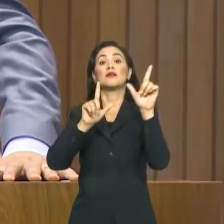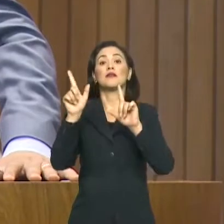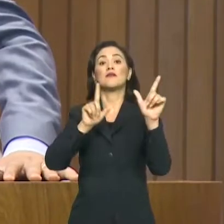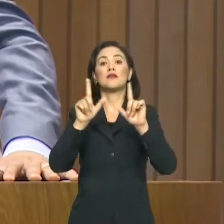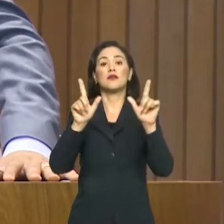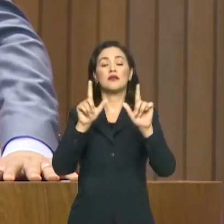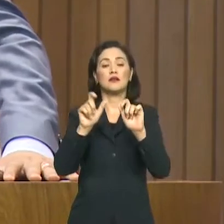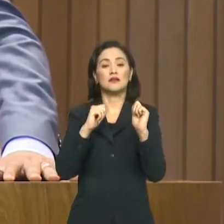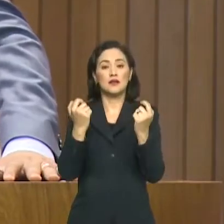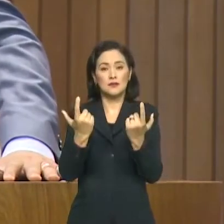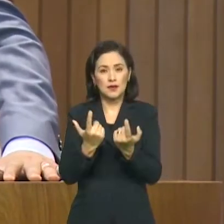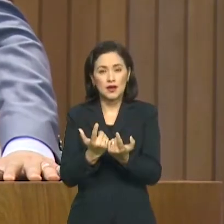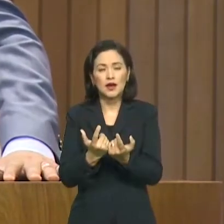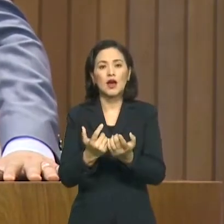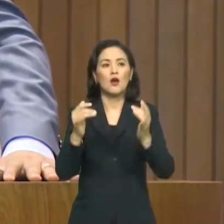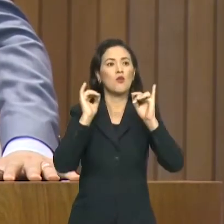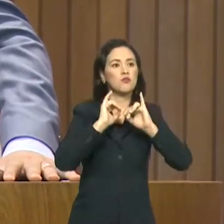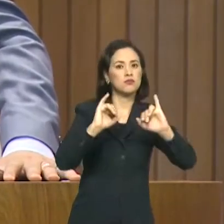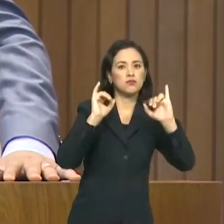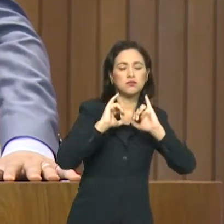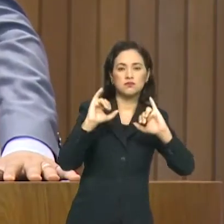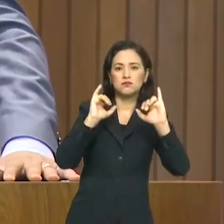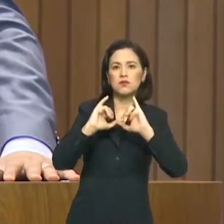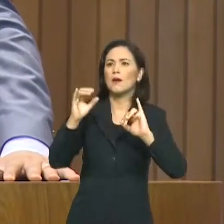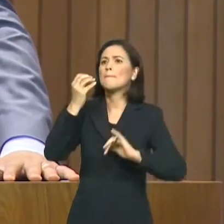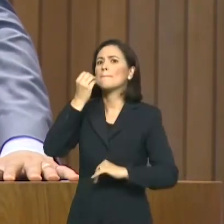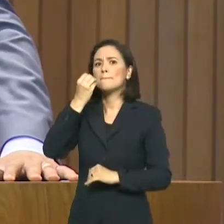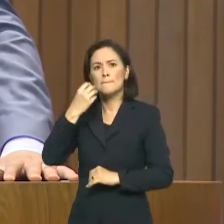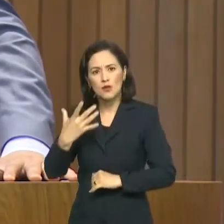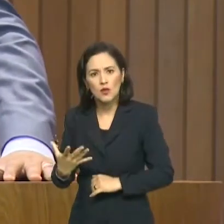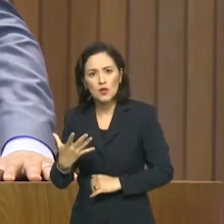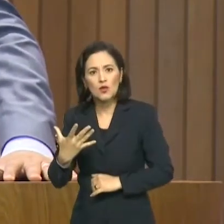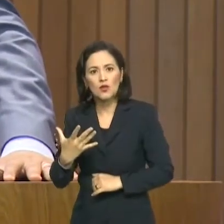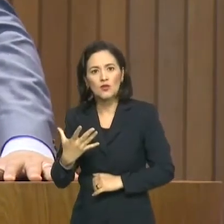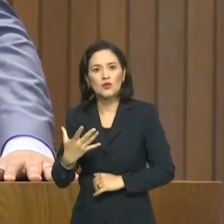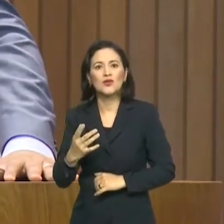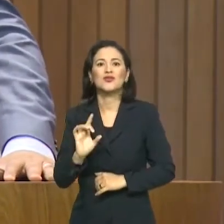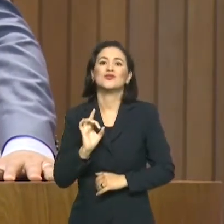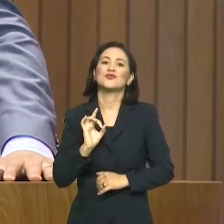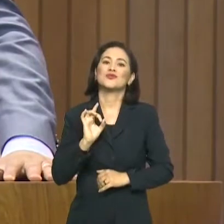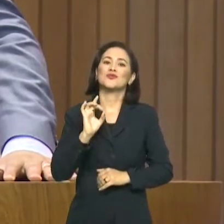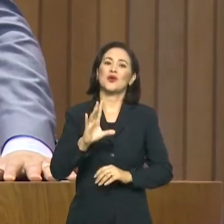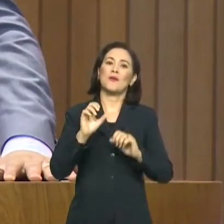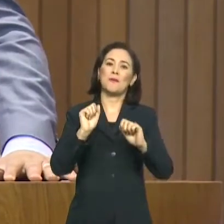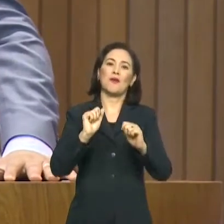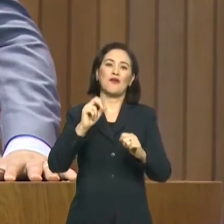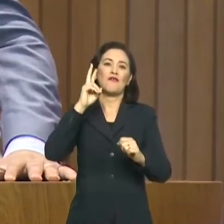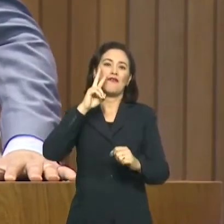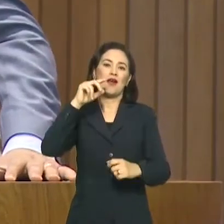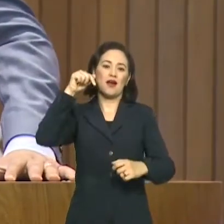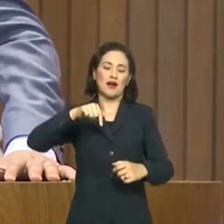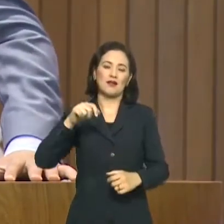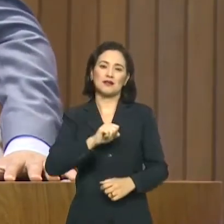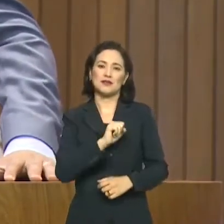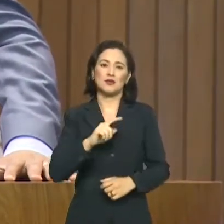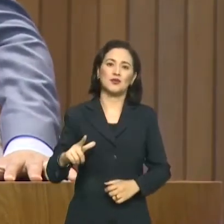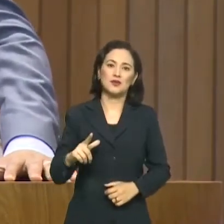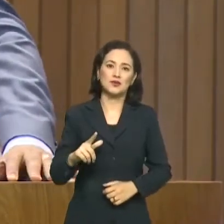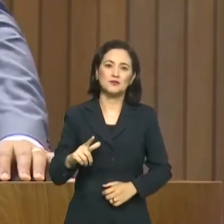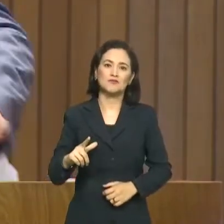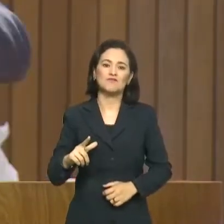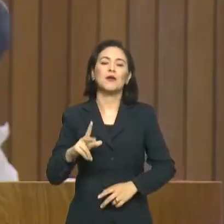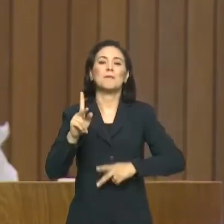região. Ficava apenas em São Luís. E ter esse trabalho chegando até o povo que nos trouxe